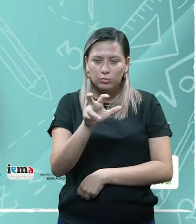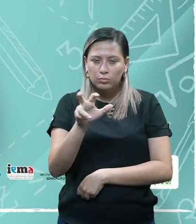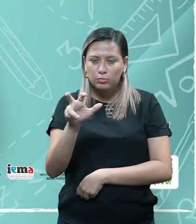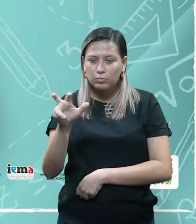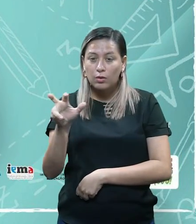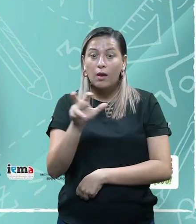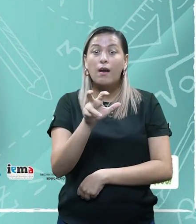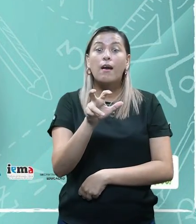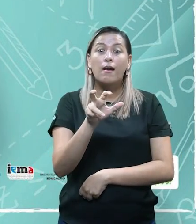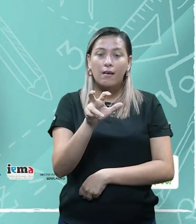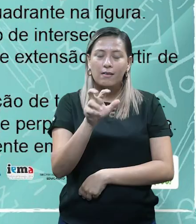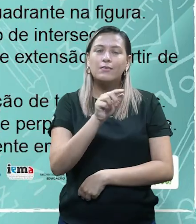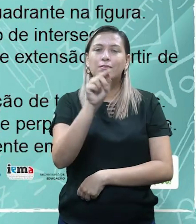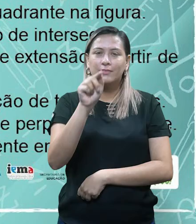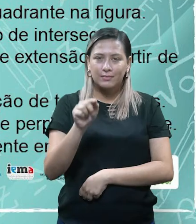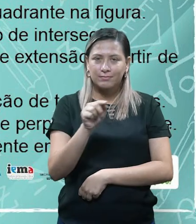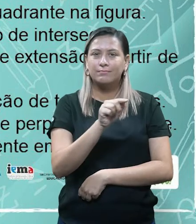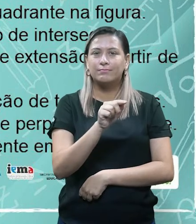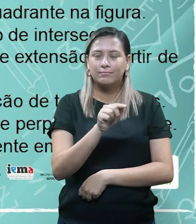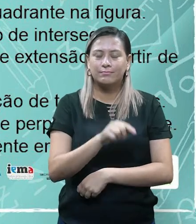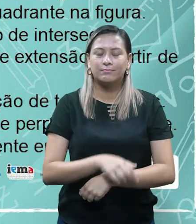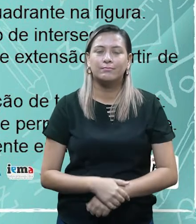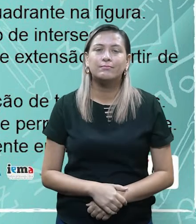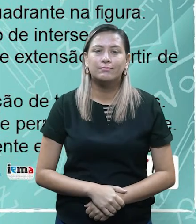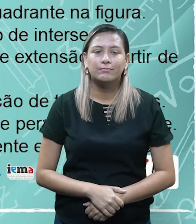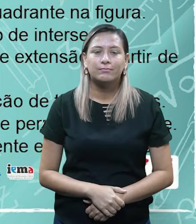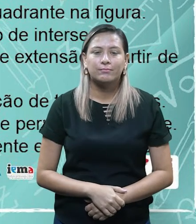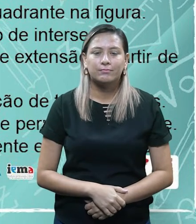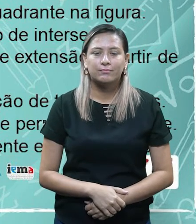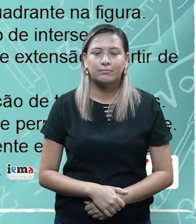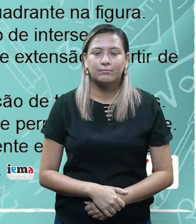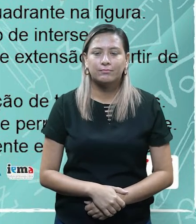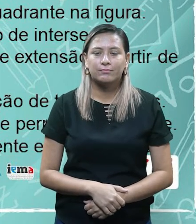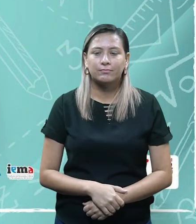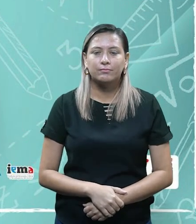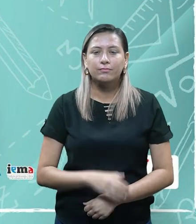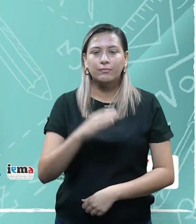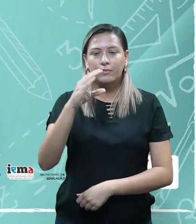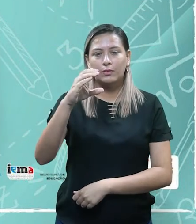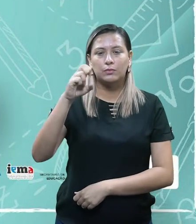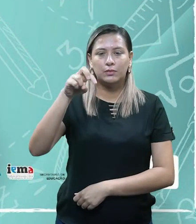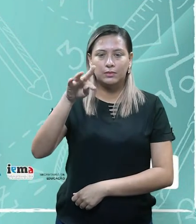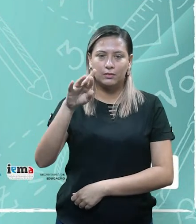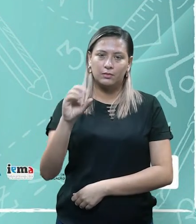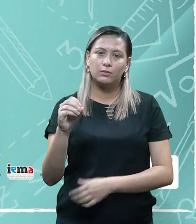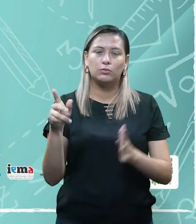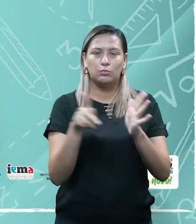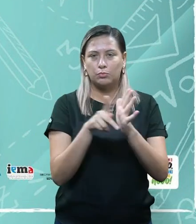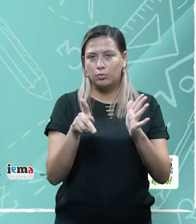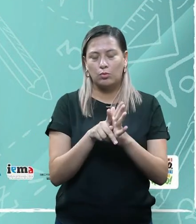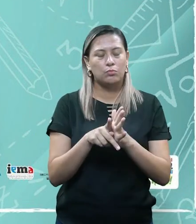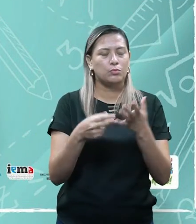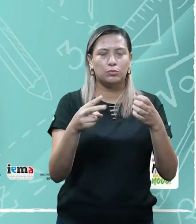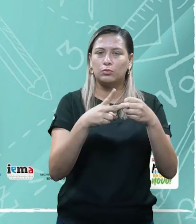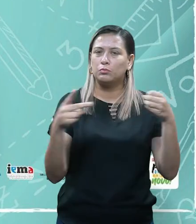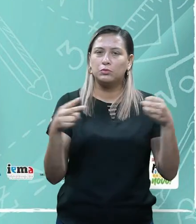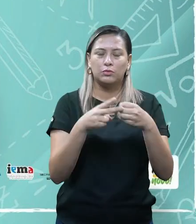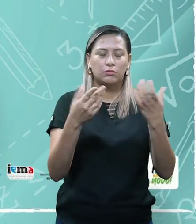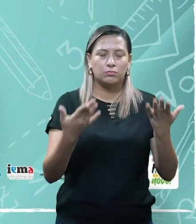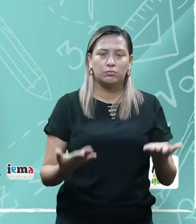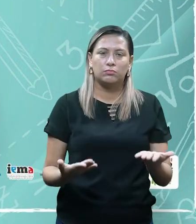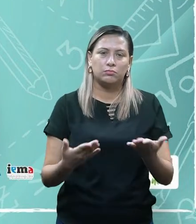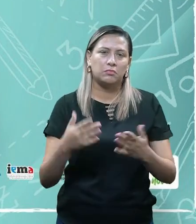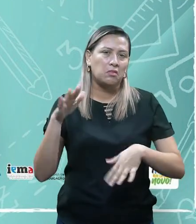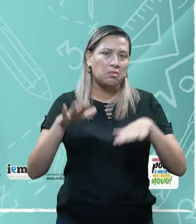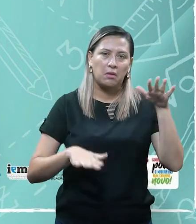aparecer um triângulozinho, tá? O centro, né, dos objetos, dependendo de quais forem as figuras geométricas que